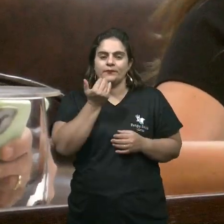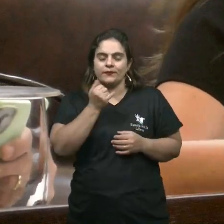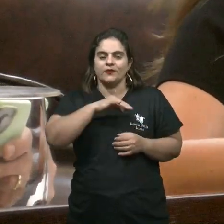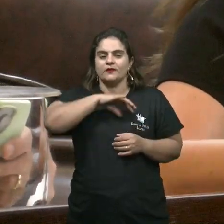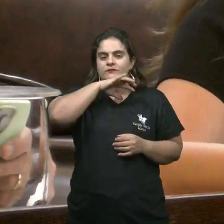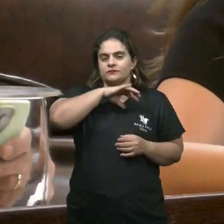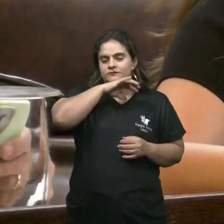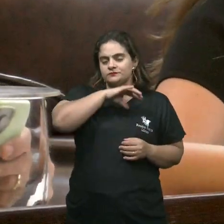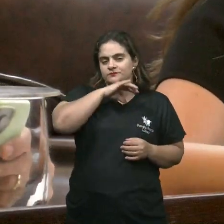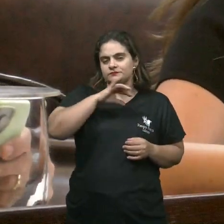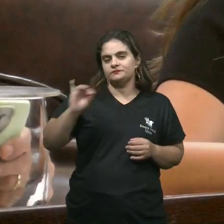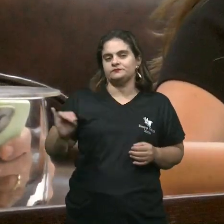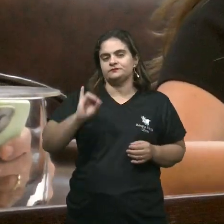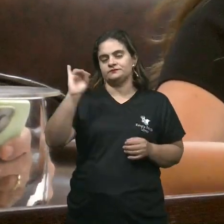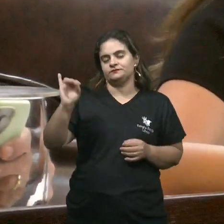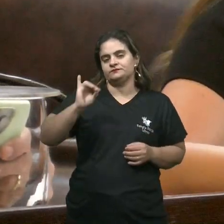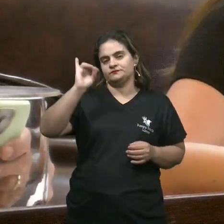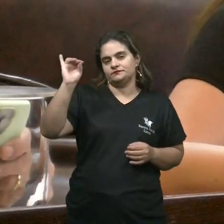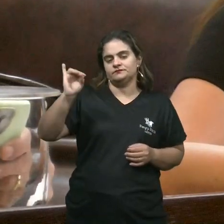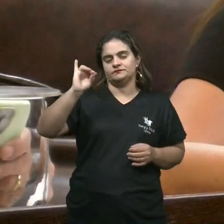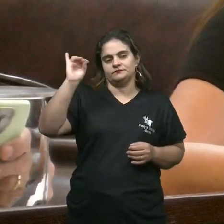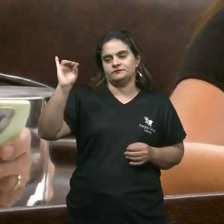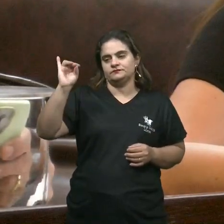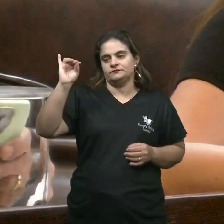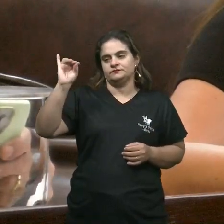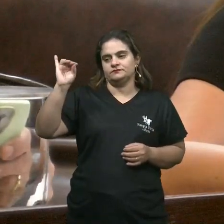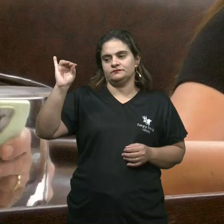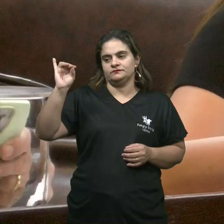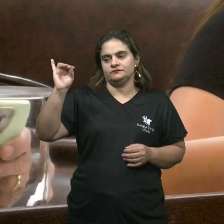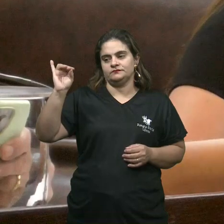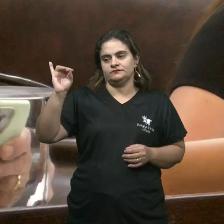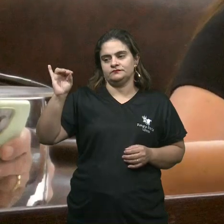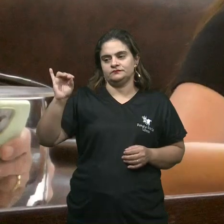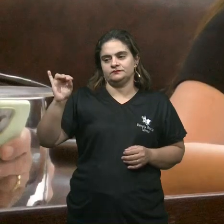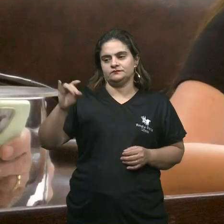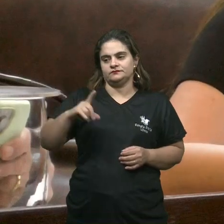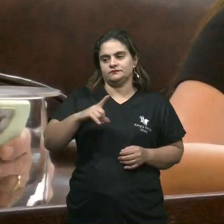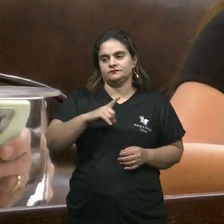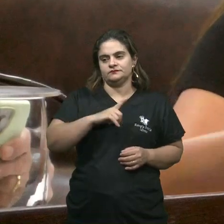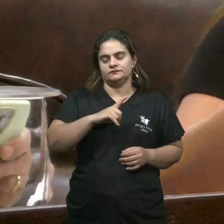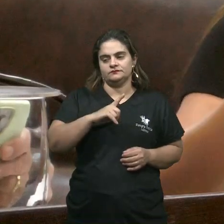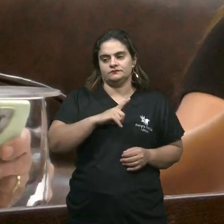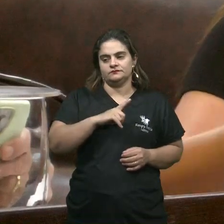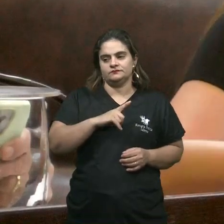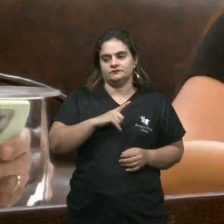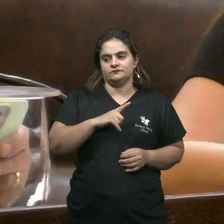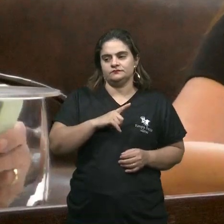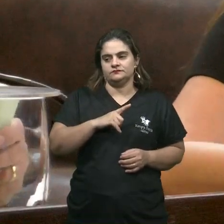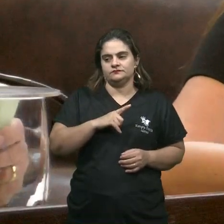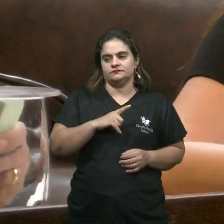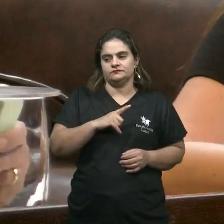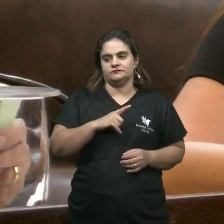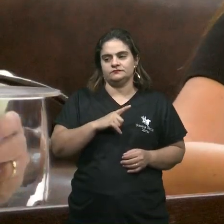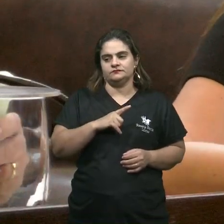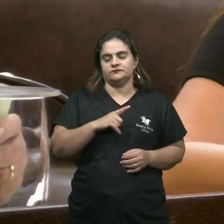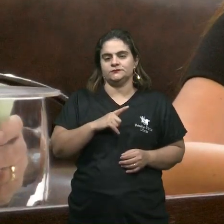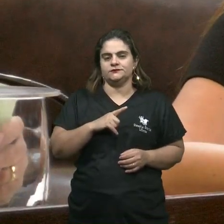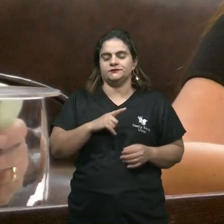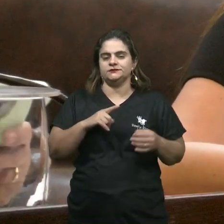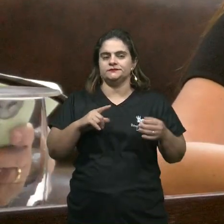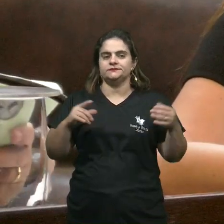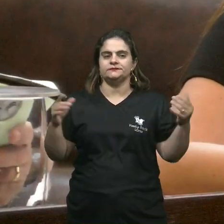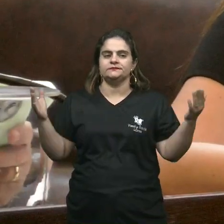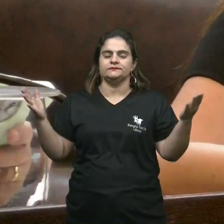significado maior para a causa animal dentro da nossa cidade. Então, também é um projeto importante que, com certeza, não deve ter sido